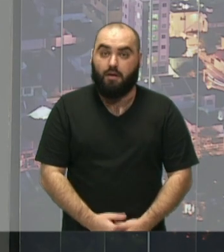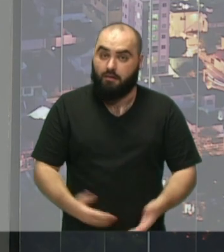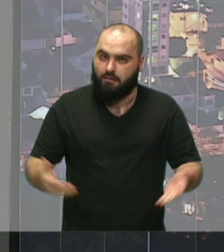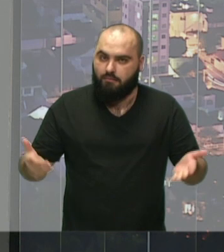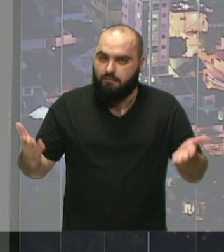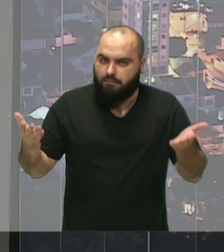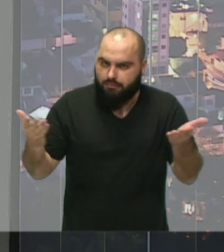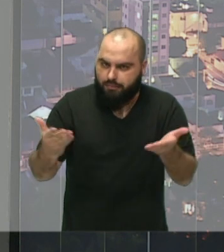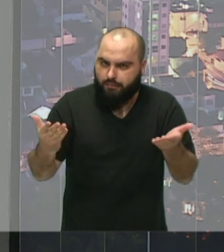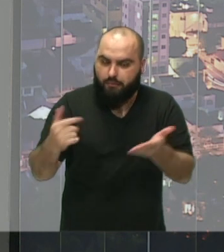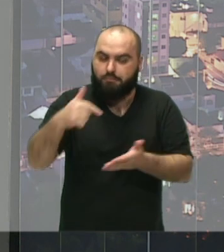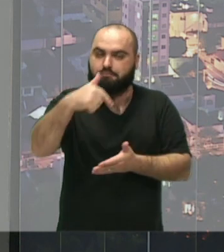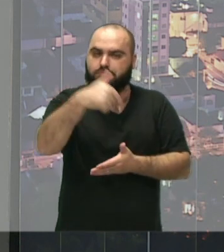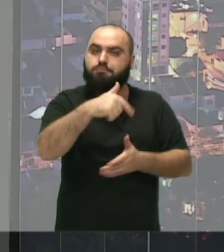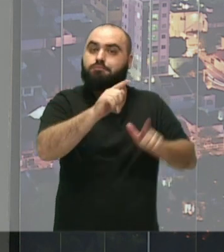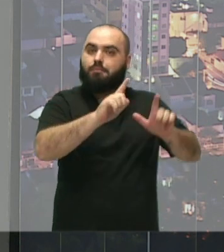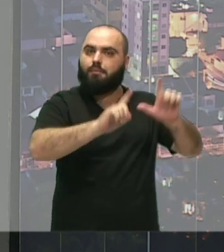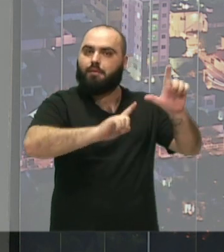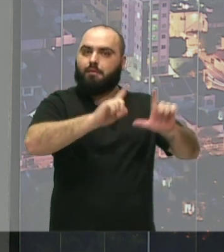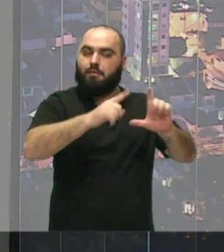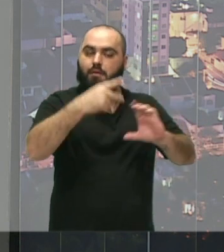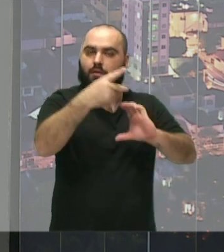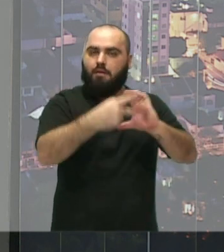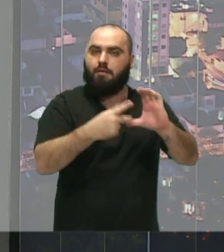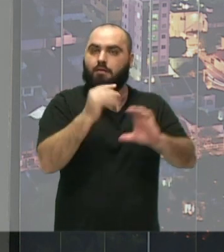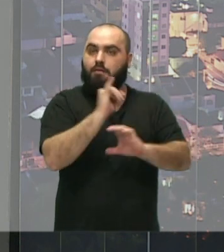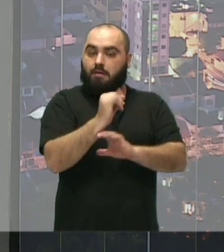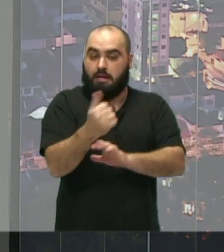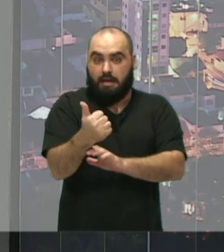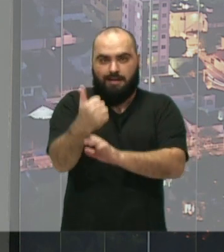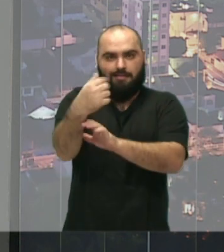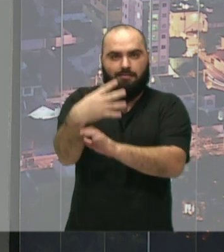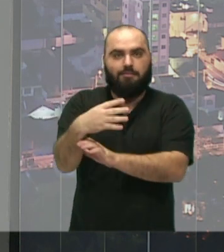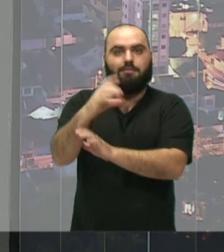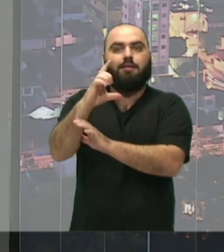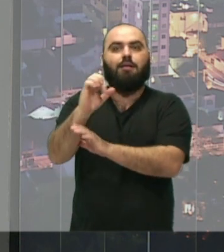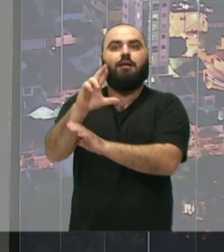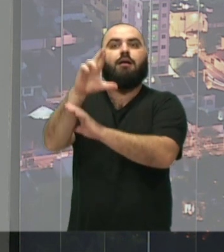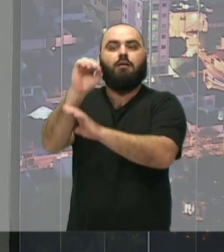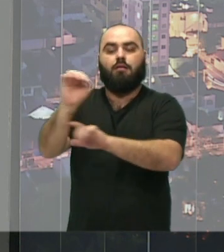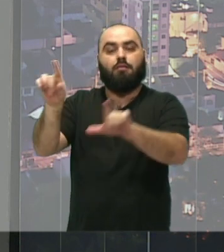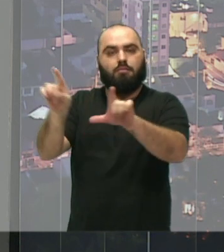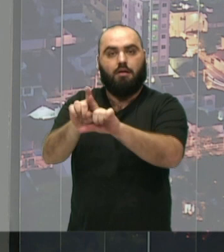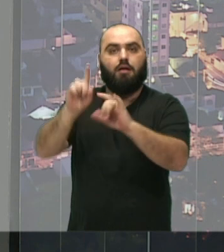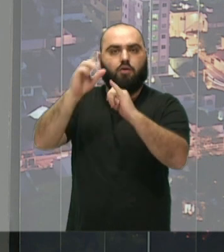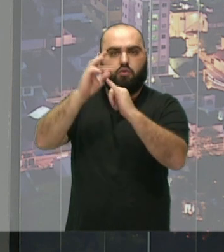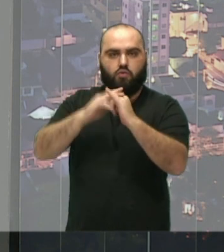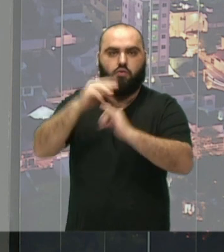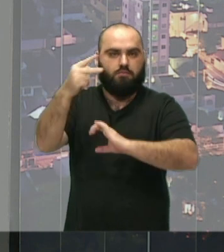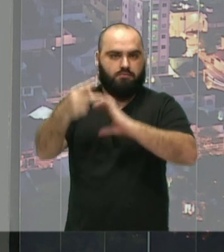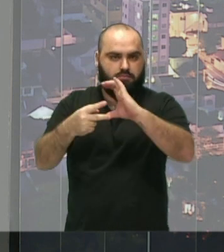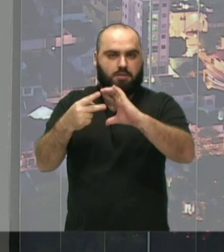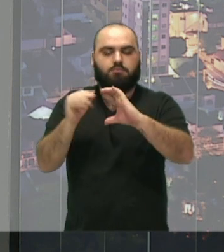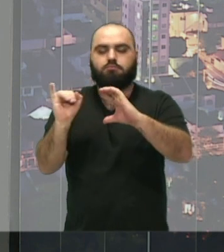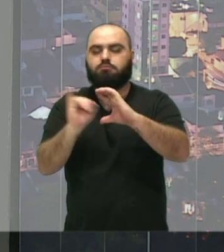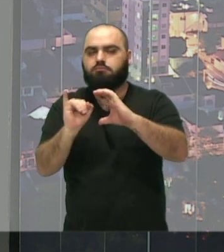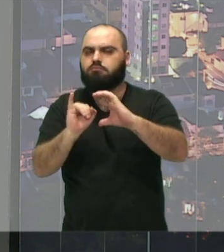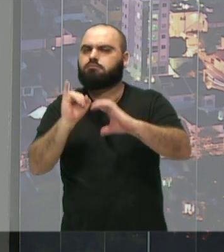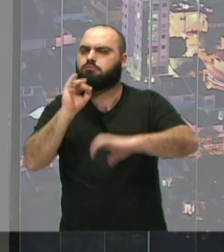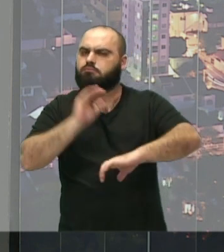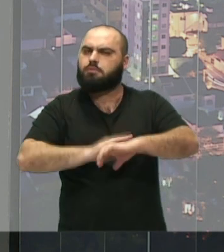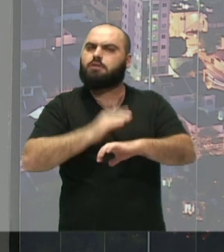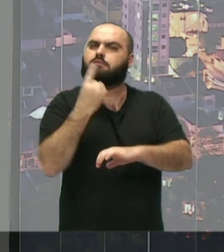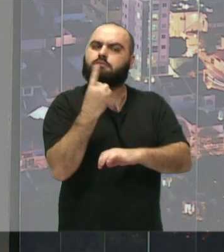Começa agora pela TV Câmara de Itajaí, no canal 14 da Claro e também no YouTube da Câmara de Vereadores de Itajaí, mais um